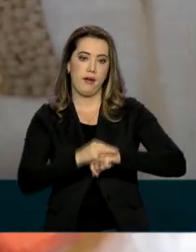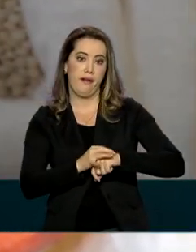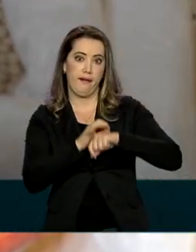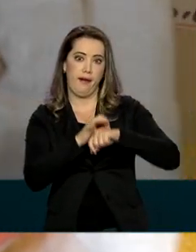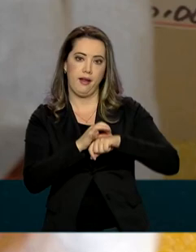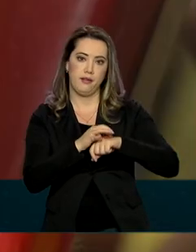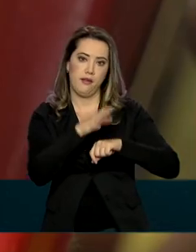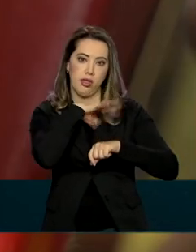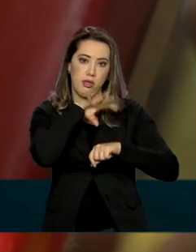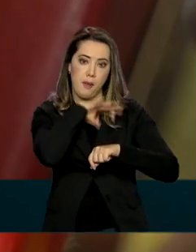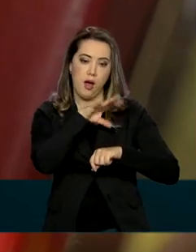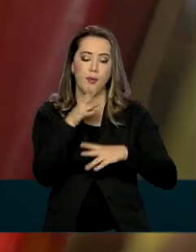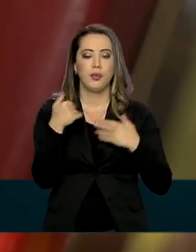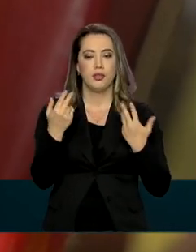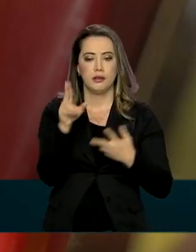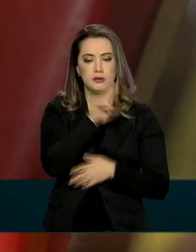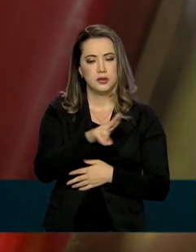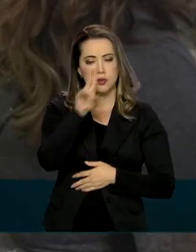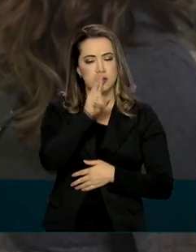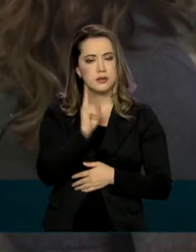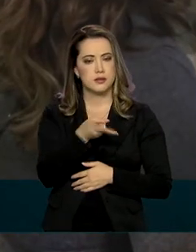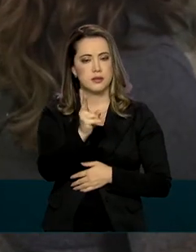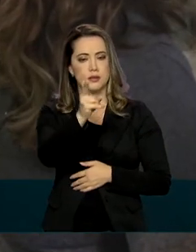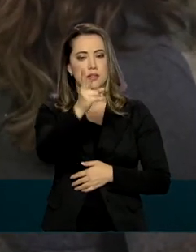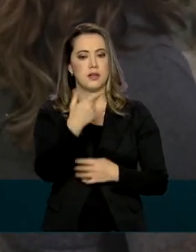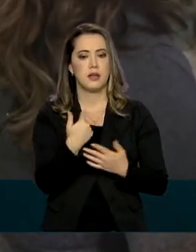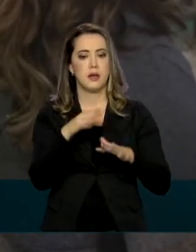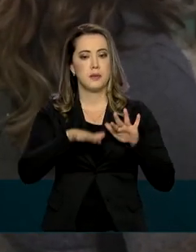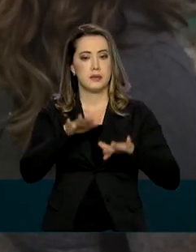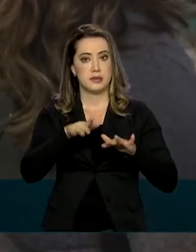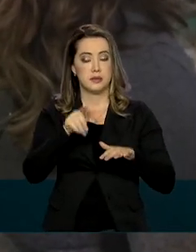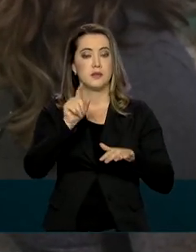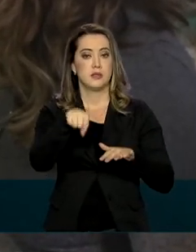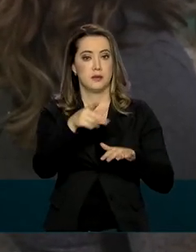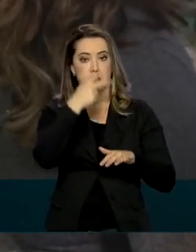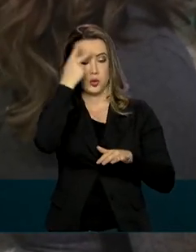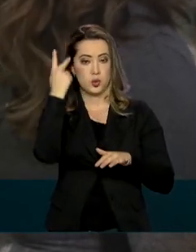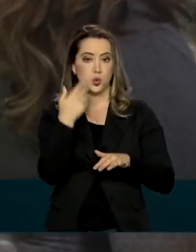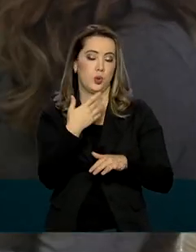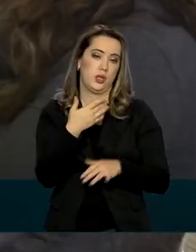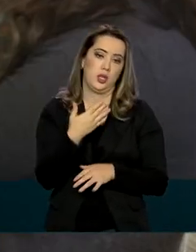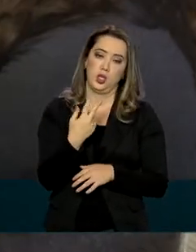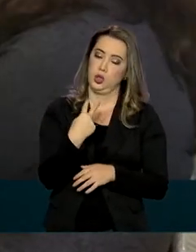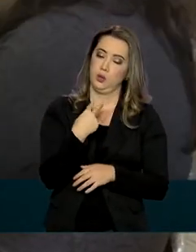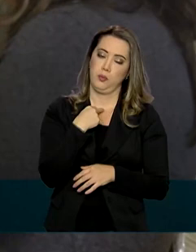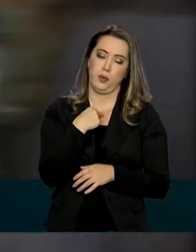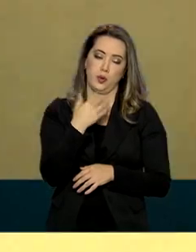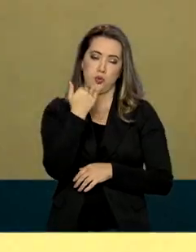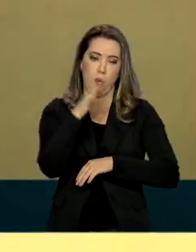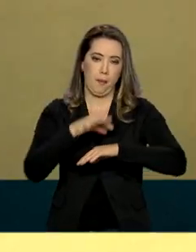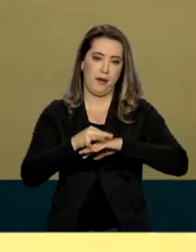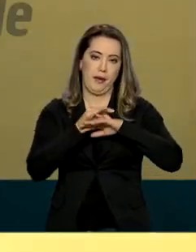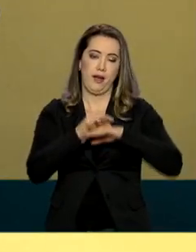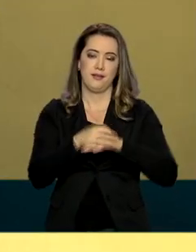Por isso, tem sido muito usada em dietas vegetarianas e de pessoas celíacas.